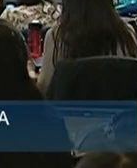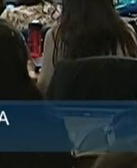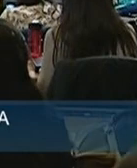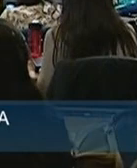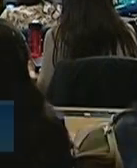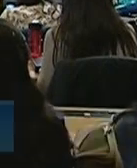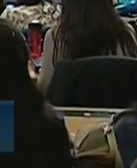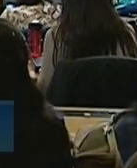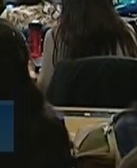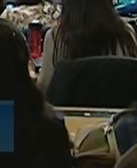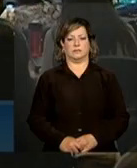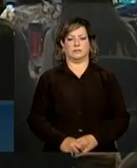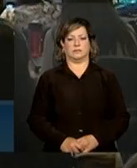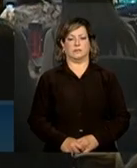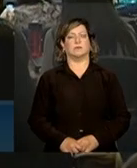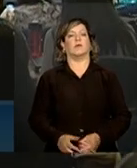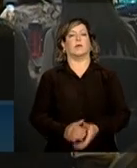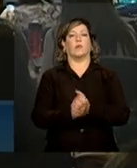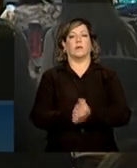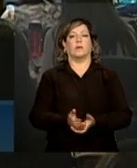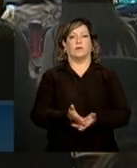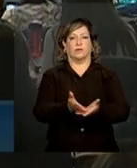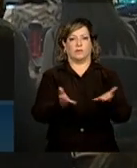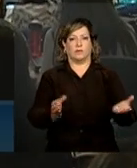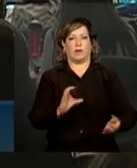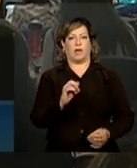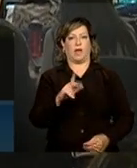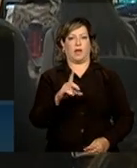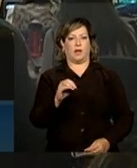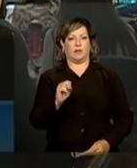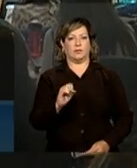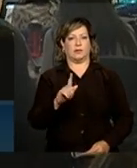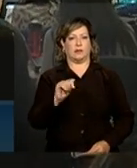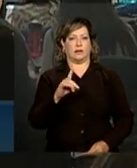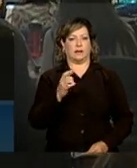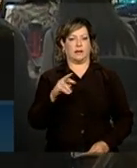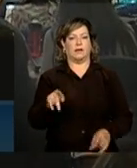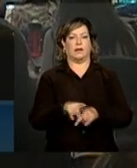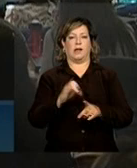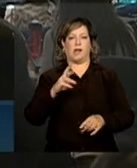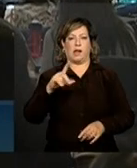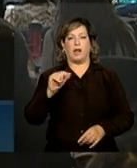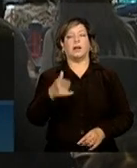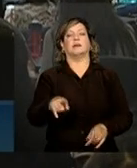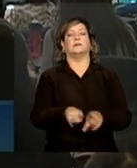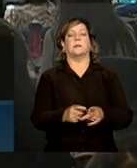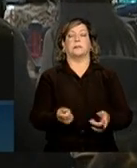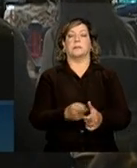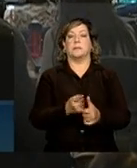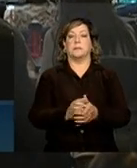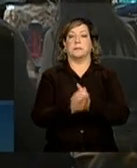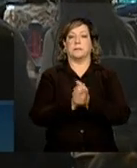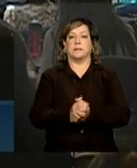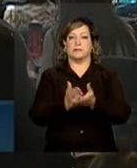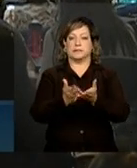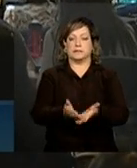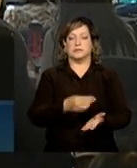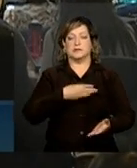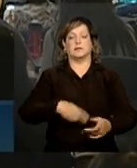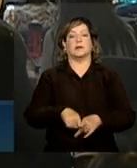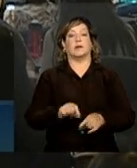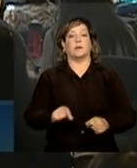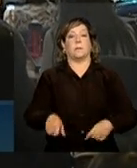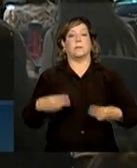San Carlos gadelia e a Carla Ministro primeiro parabenizar o ministério da